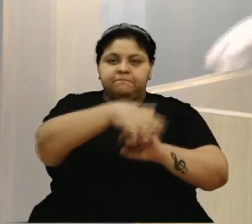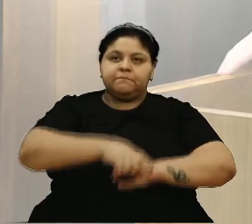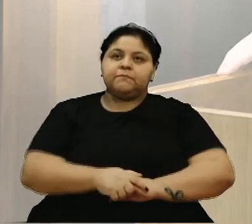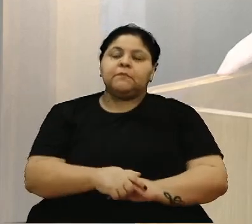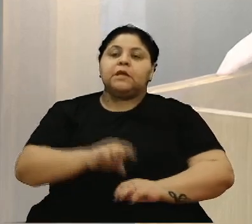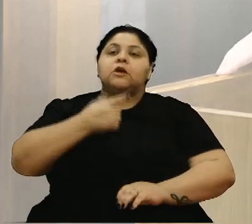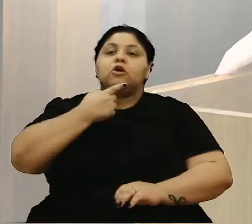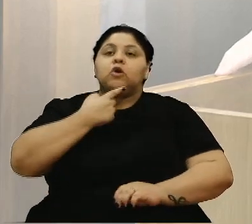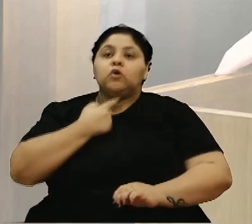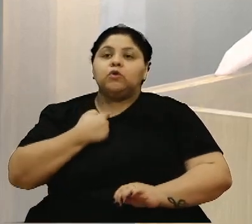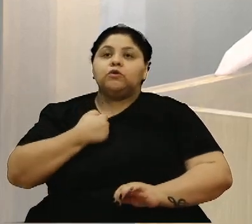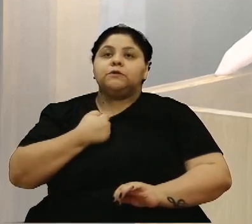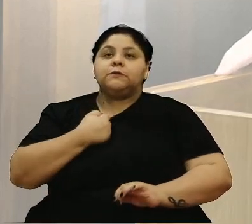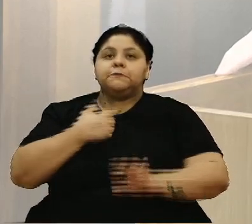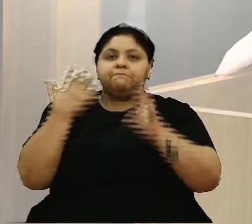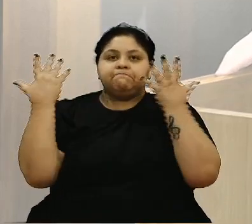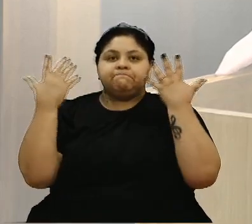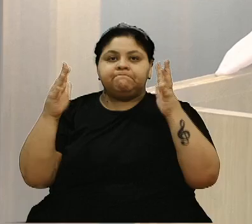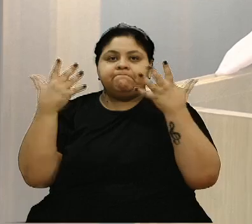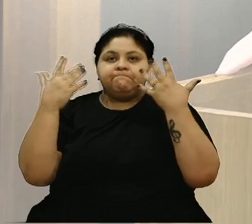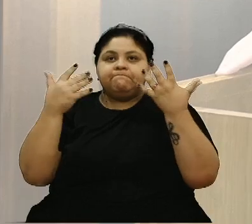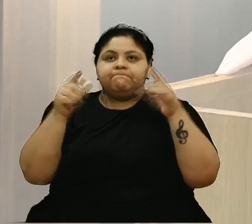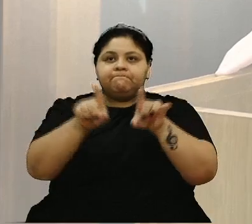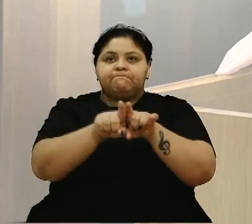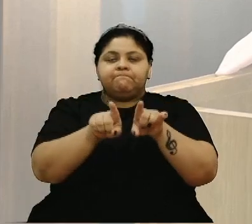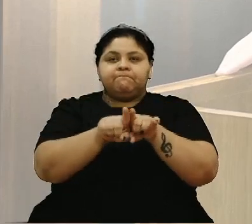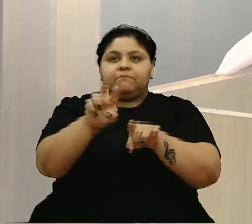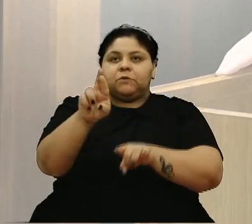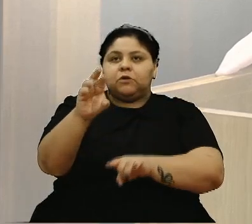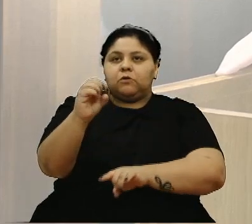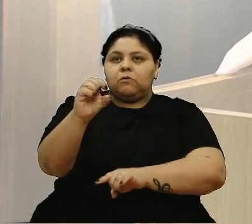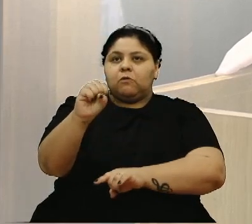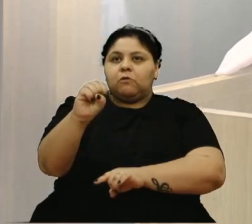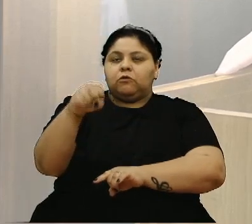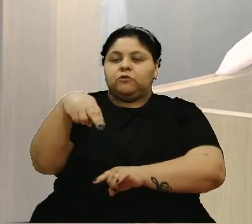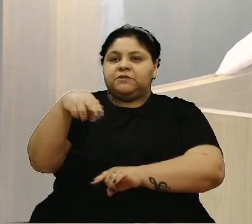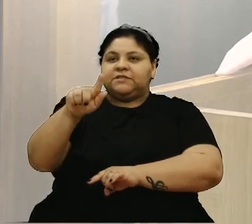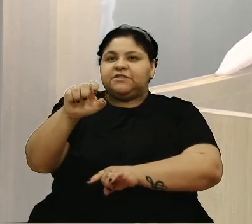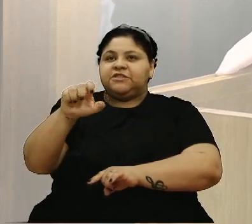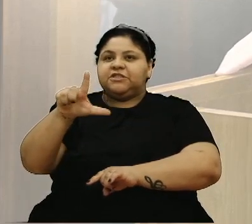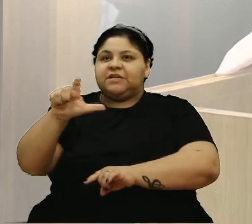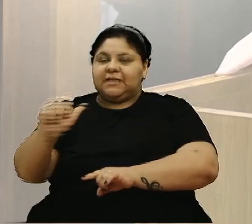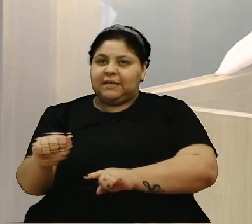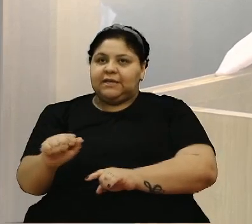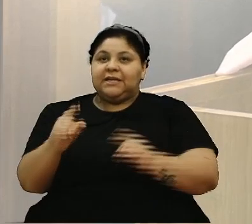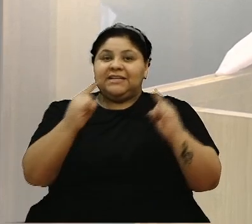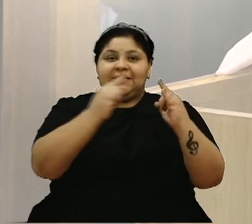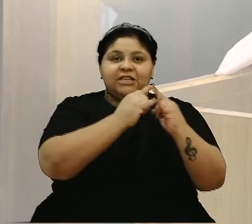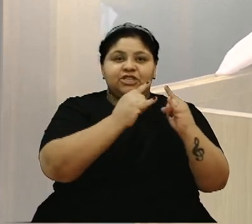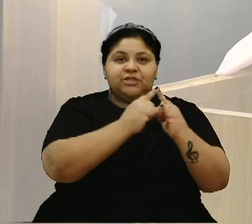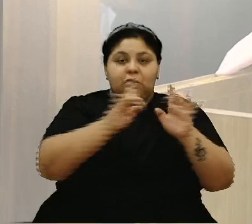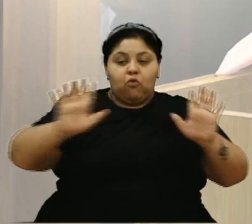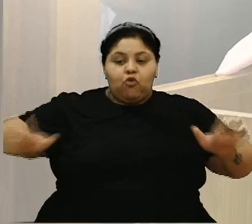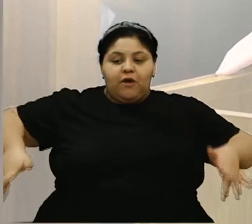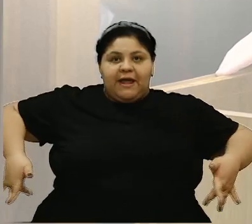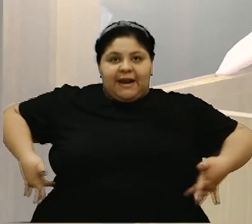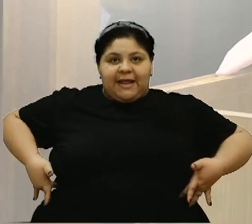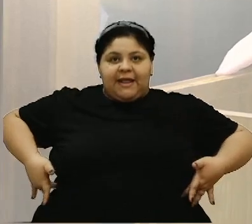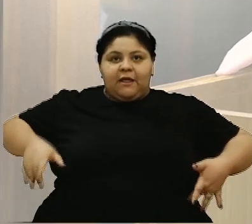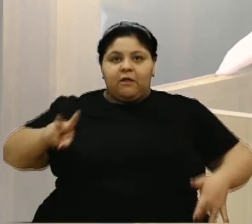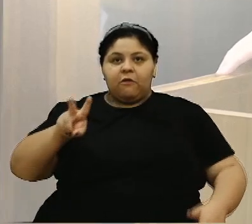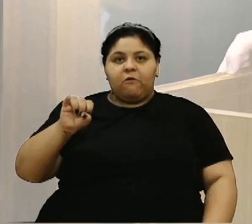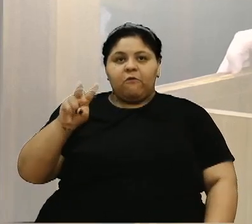Gostaria aqui de saudar também a senhora Rosângela, da RIM Viver, uma importante instituição que